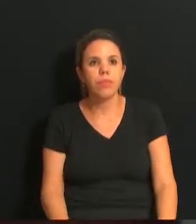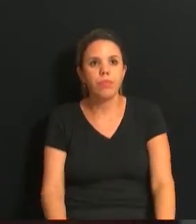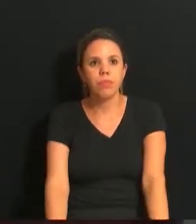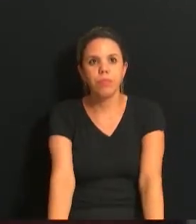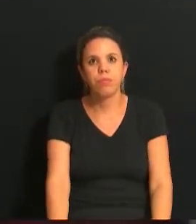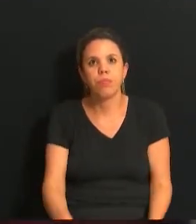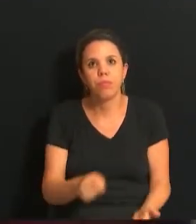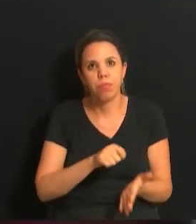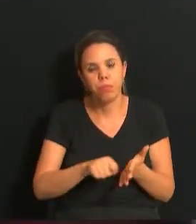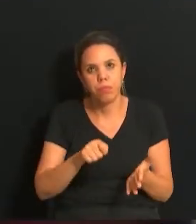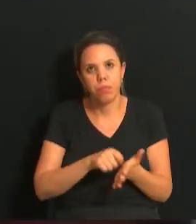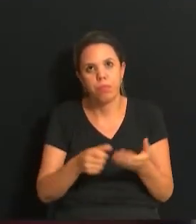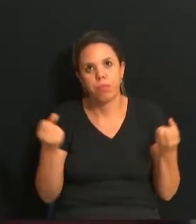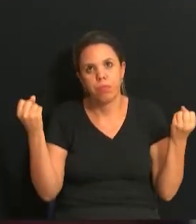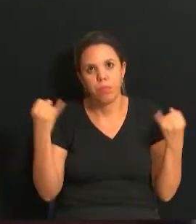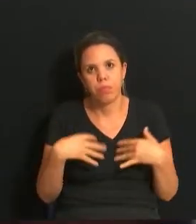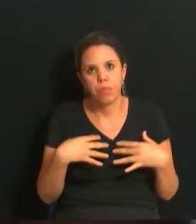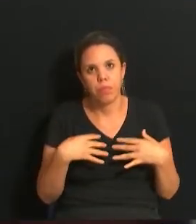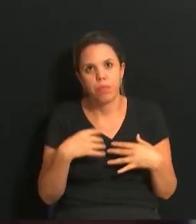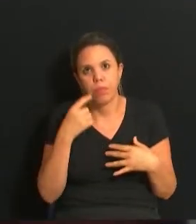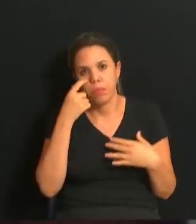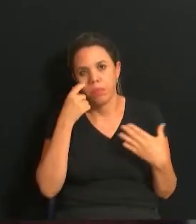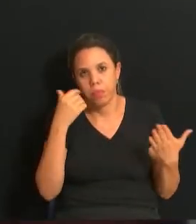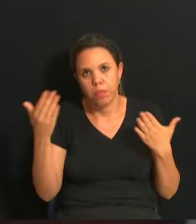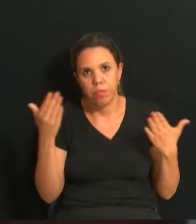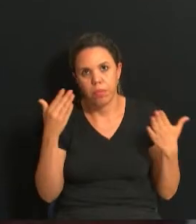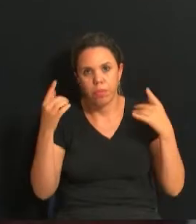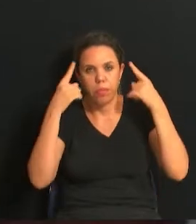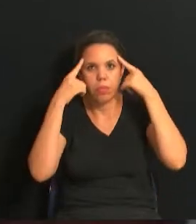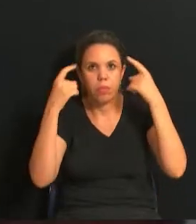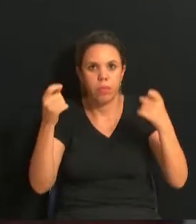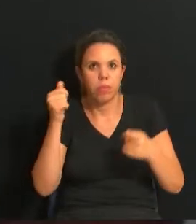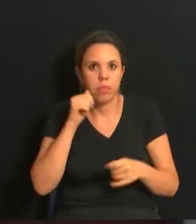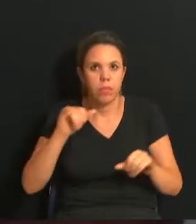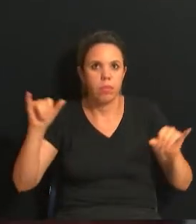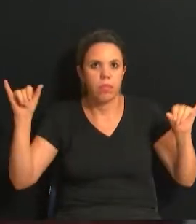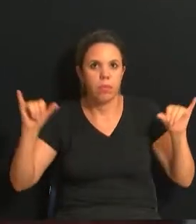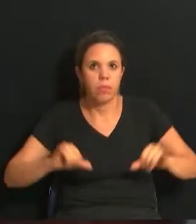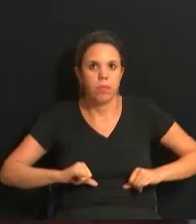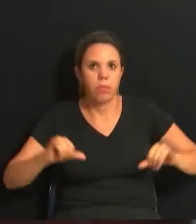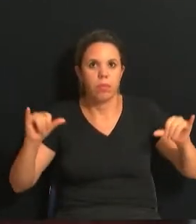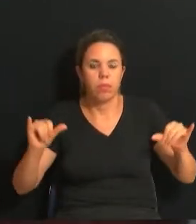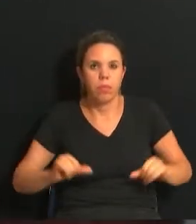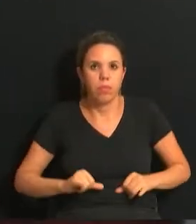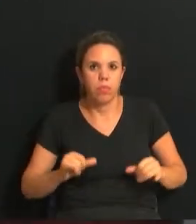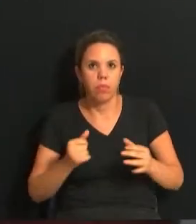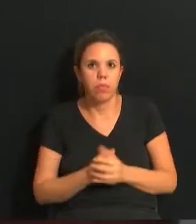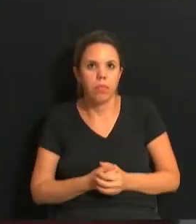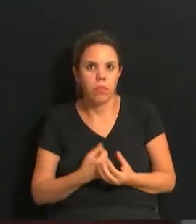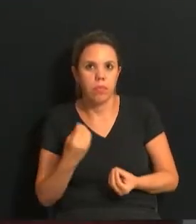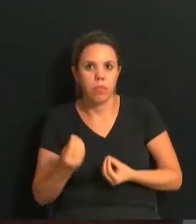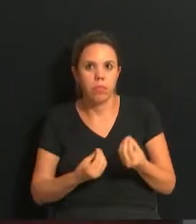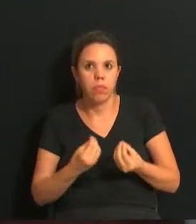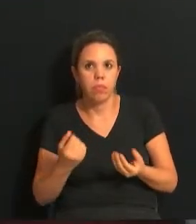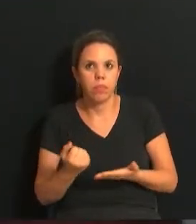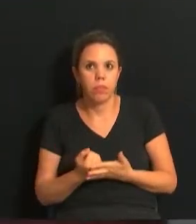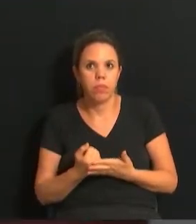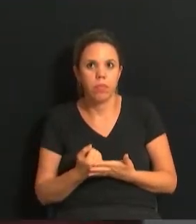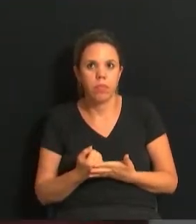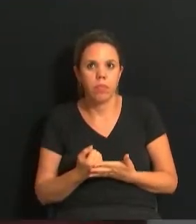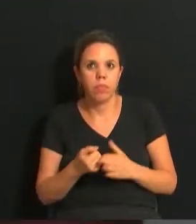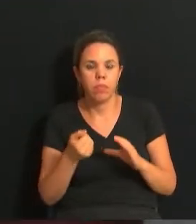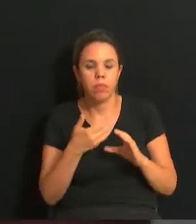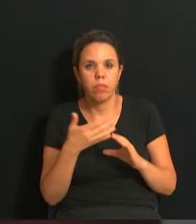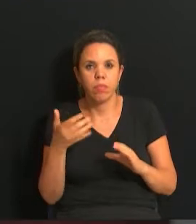aí quais são os tipos de violência que as mulheres sofrem, né, como a gente configura, como que a gente caracteriza